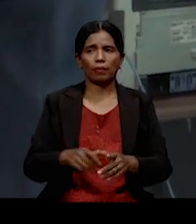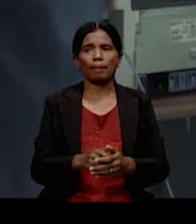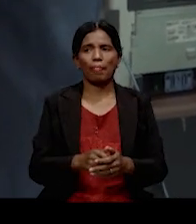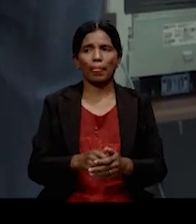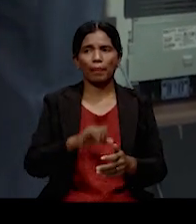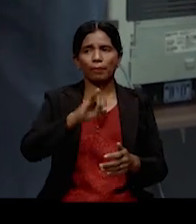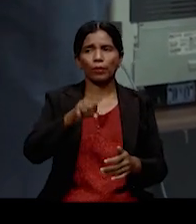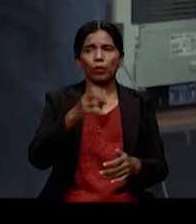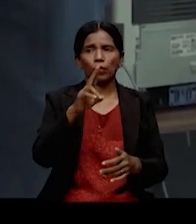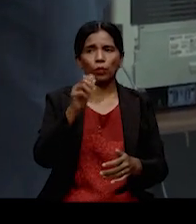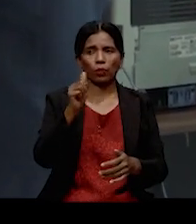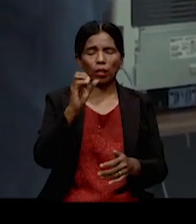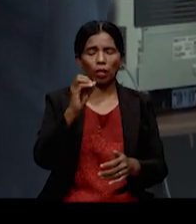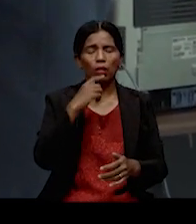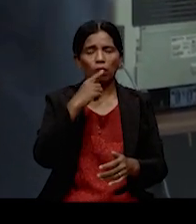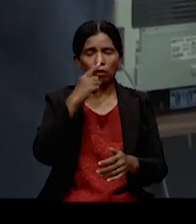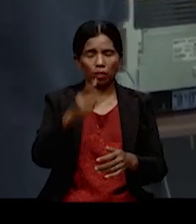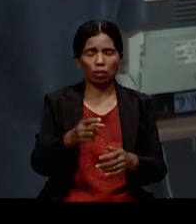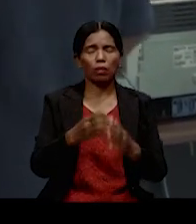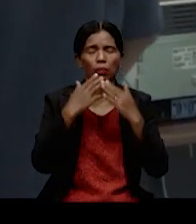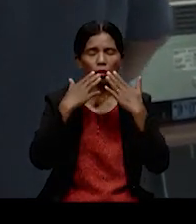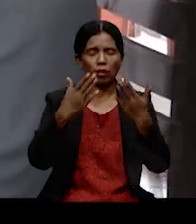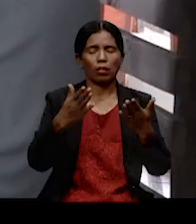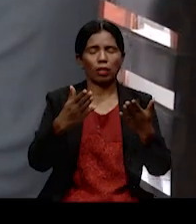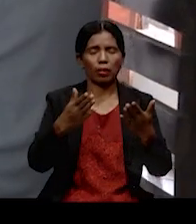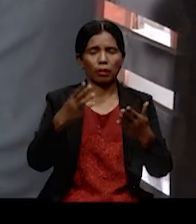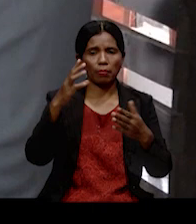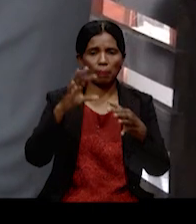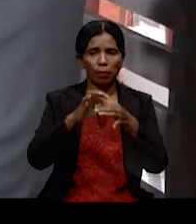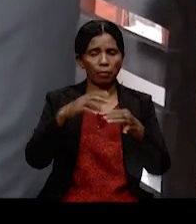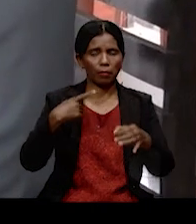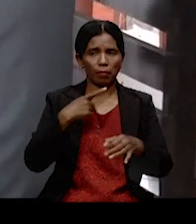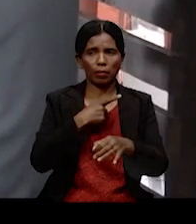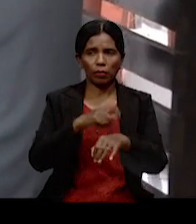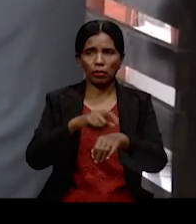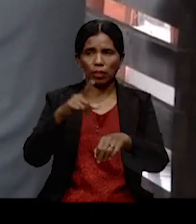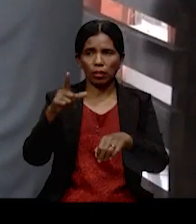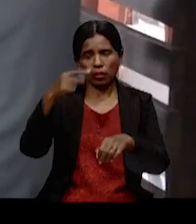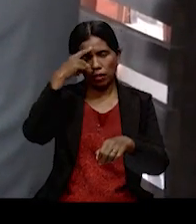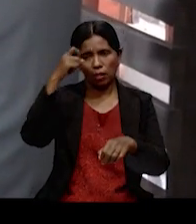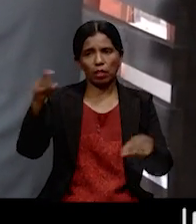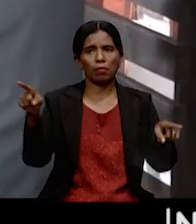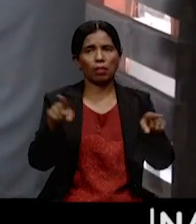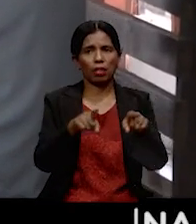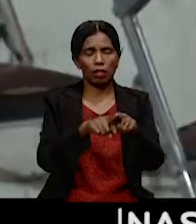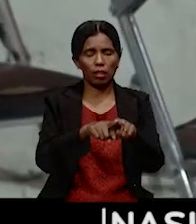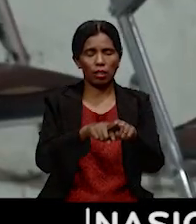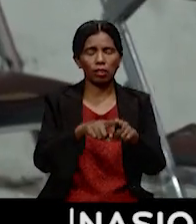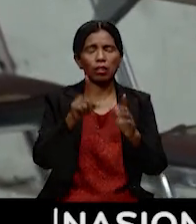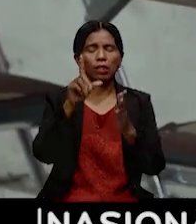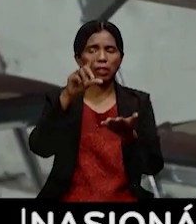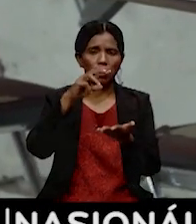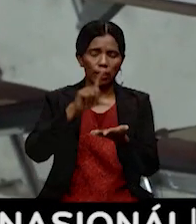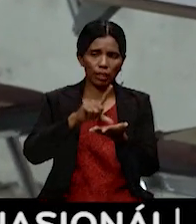Belo Simeone agradece a preocupação membro do Parlamento Nacional, né? Também a preocupação a nessa lição ida, o de Belo